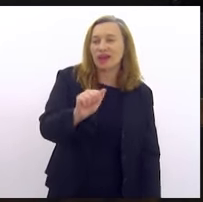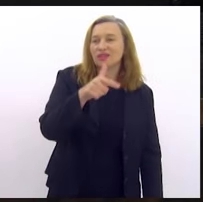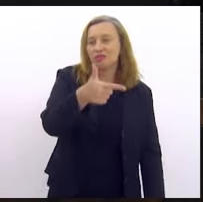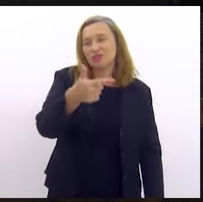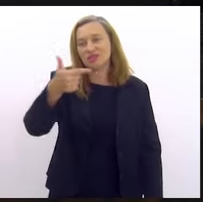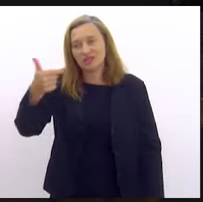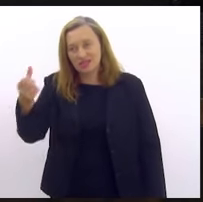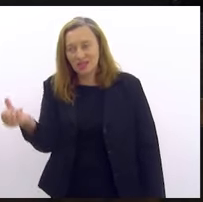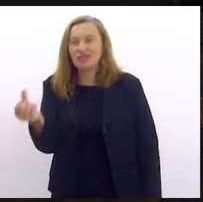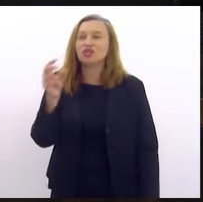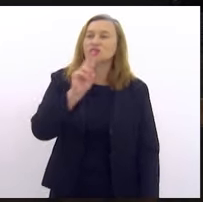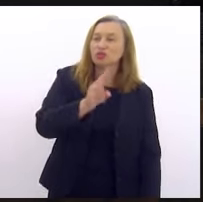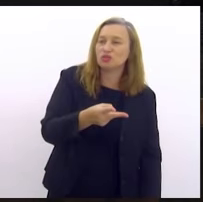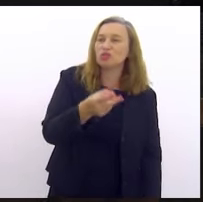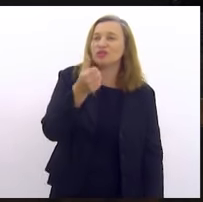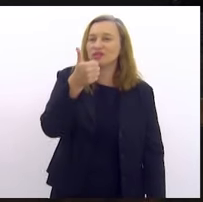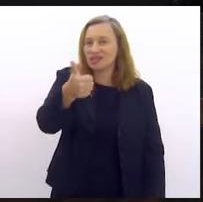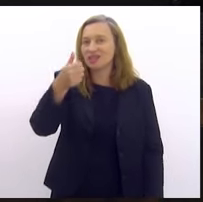2.059-A/2016,